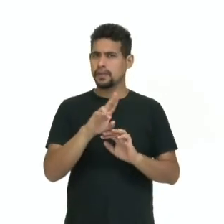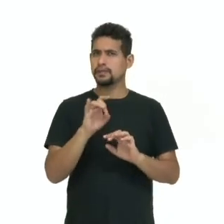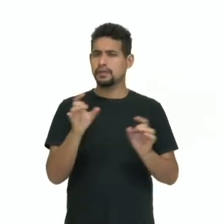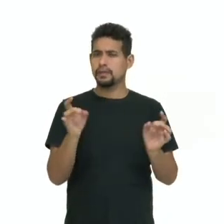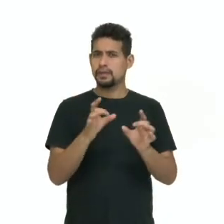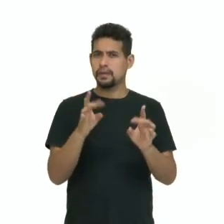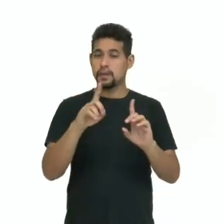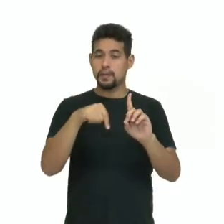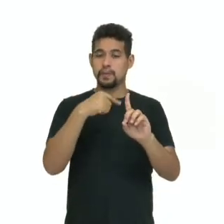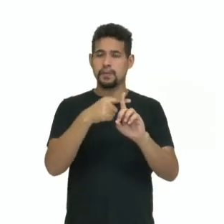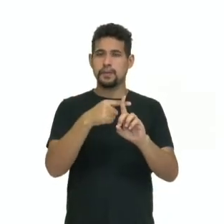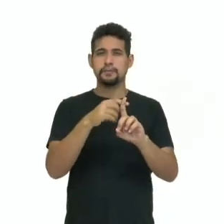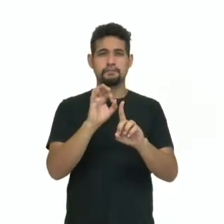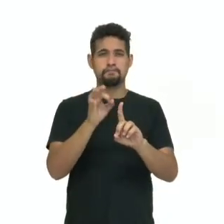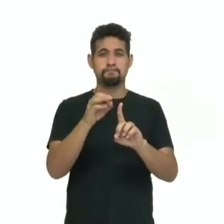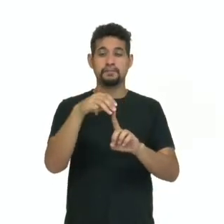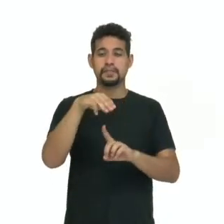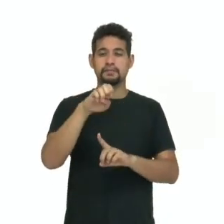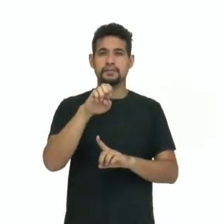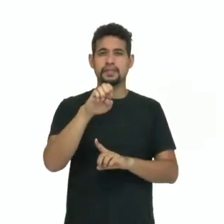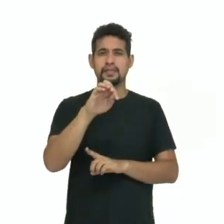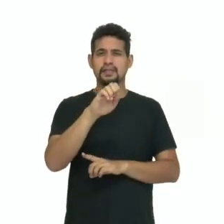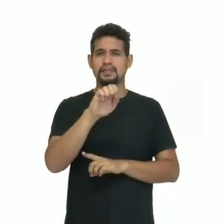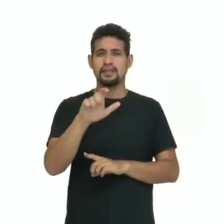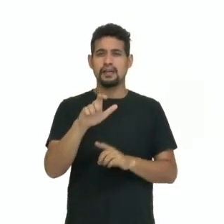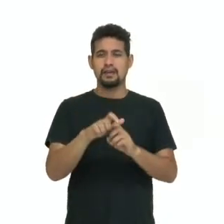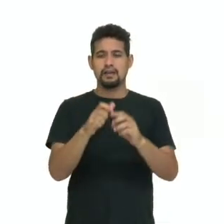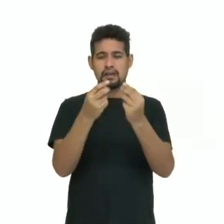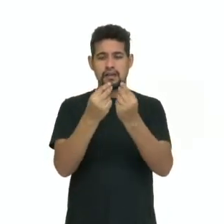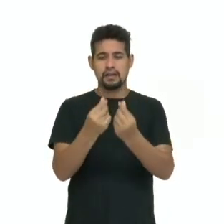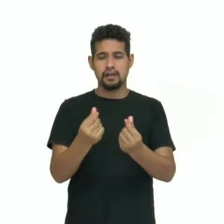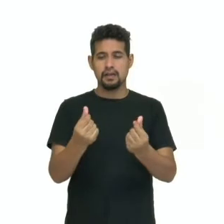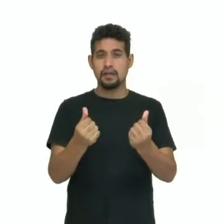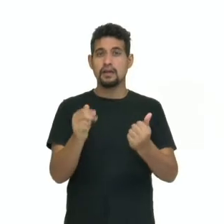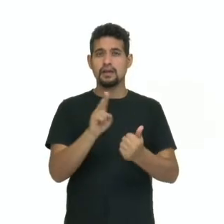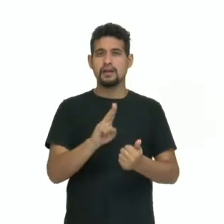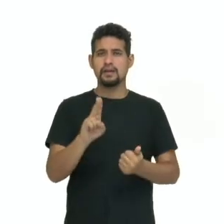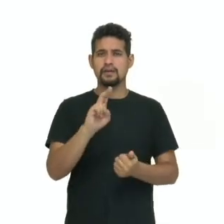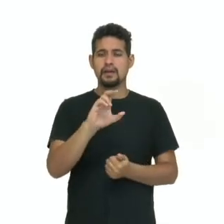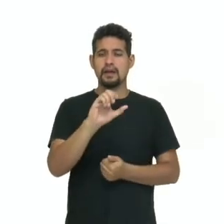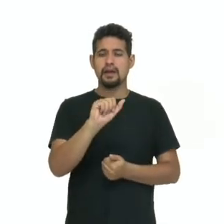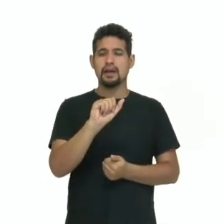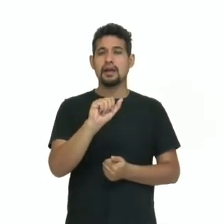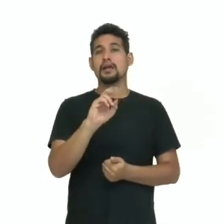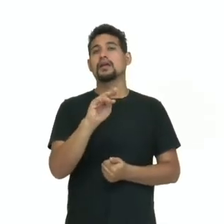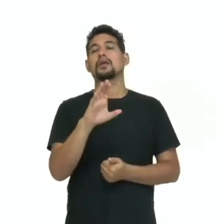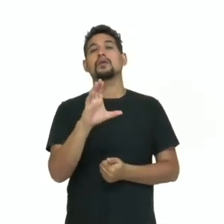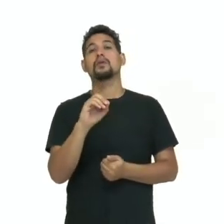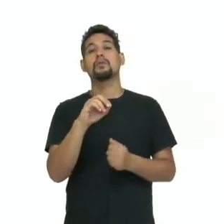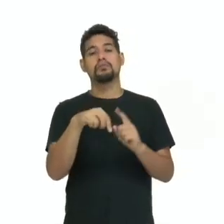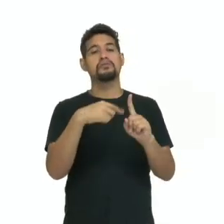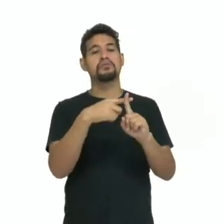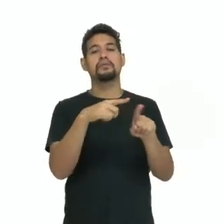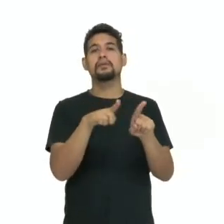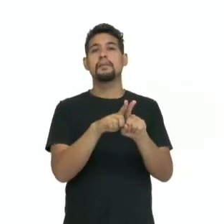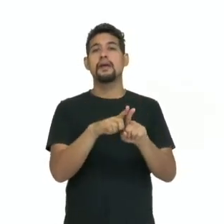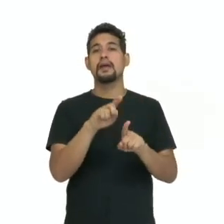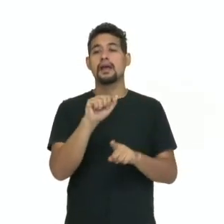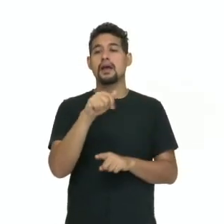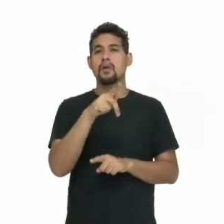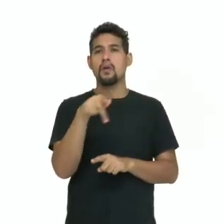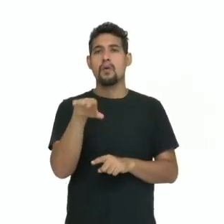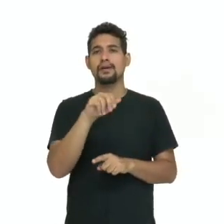polo positivo, e o metal que sofre a deposição é colocado no cátodo, que é o polo negativo. E a solução aquosa é